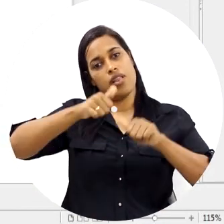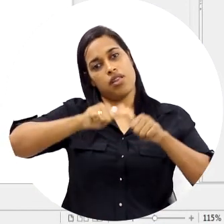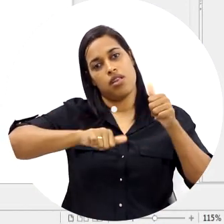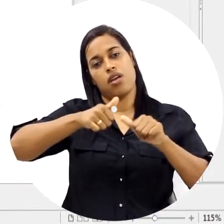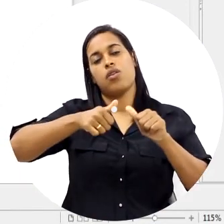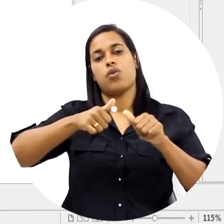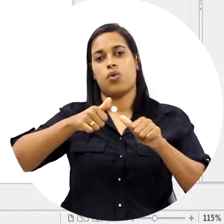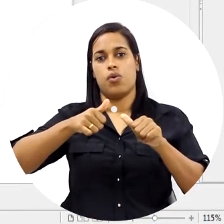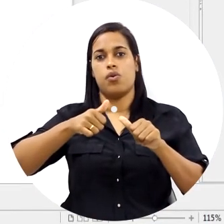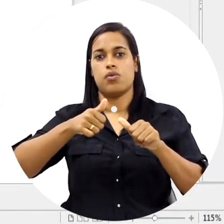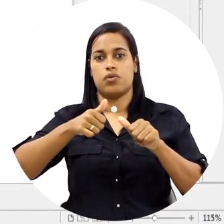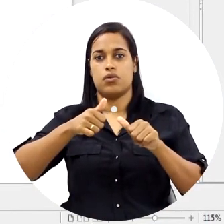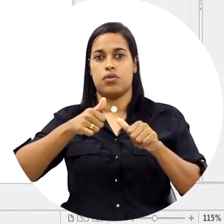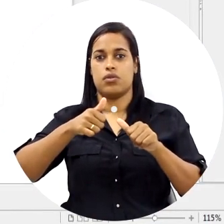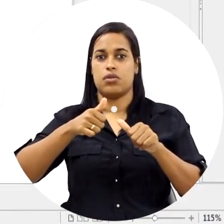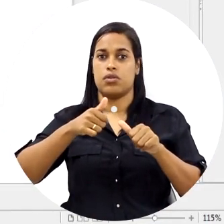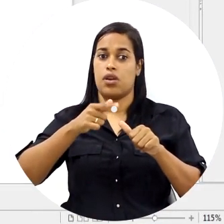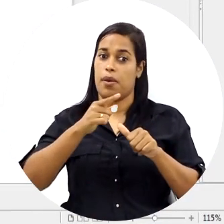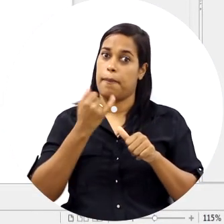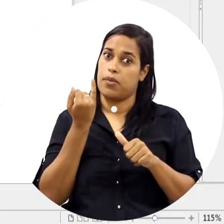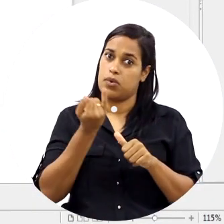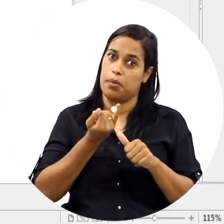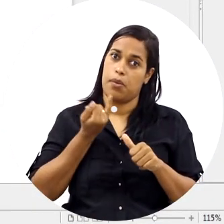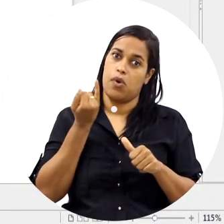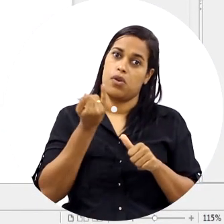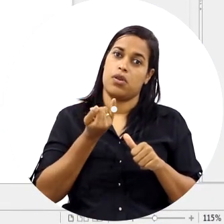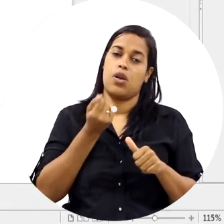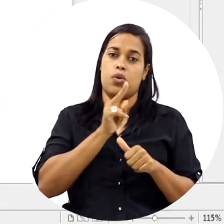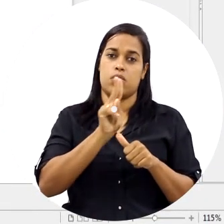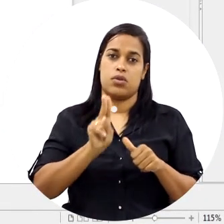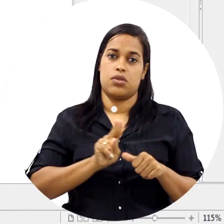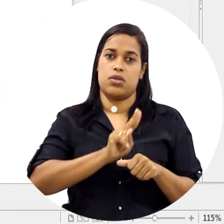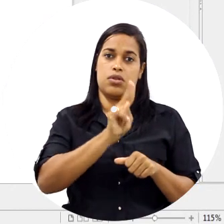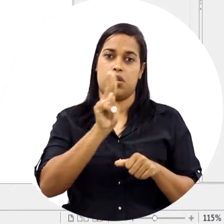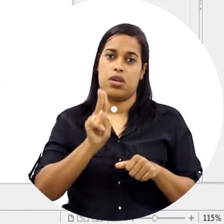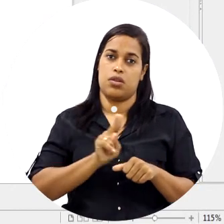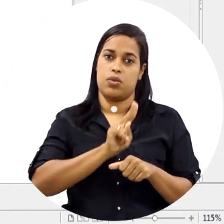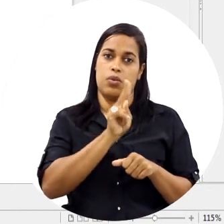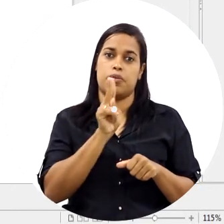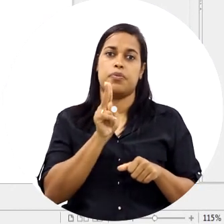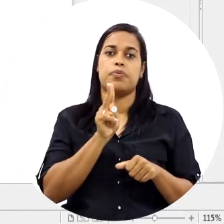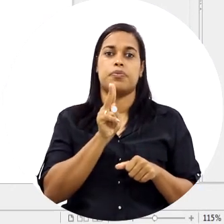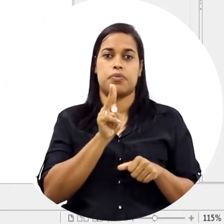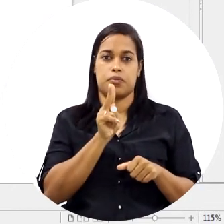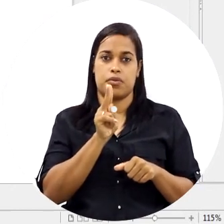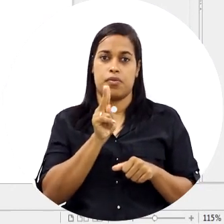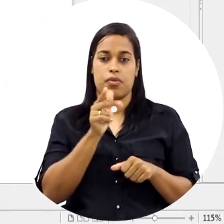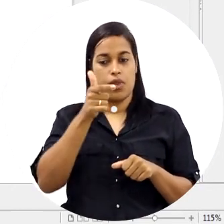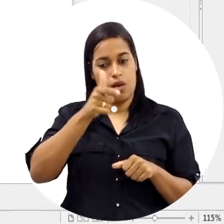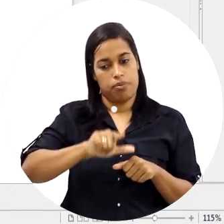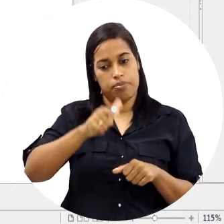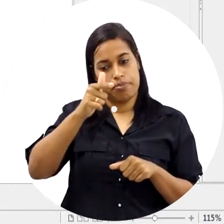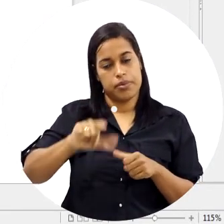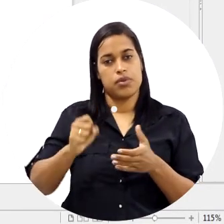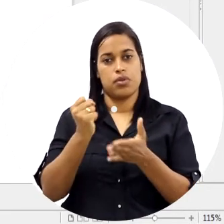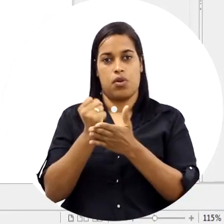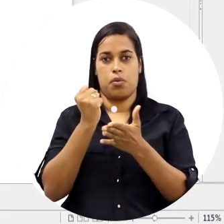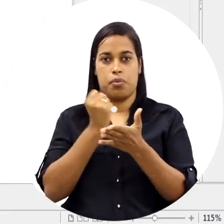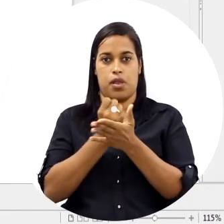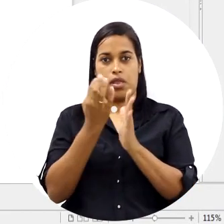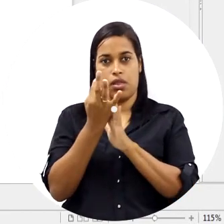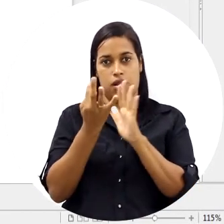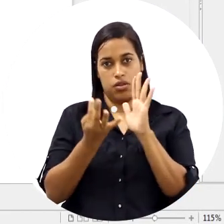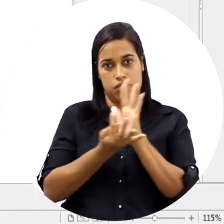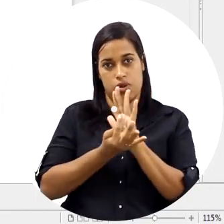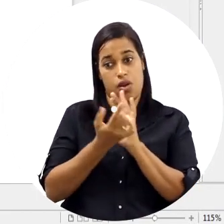não. Então, esse é um recurso bem utilizado na parte de revisão de documentos textuais.